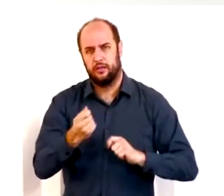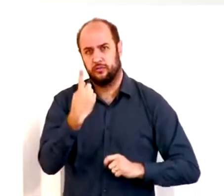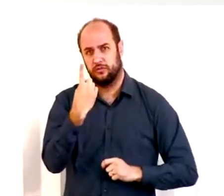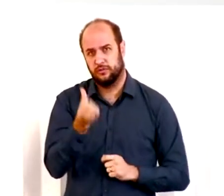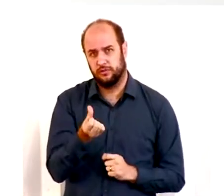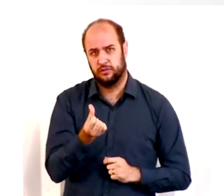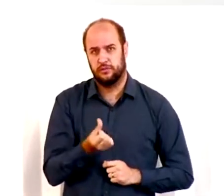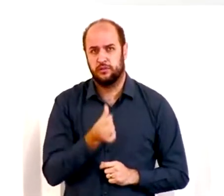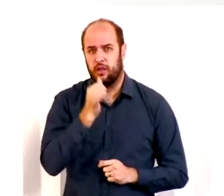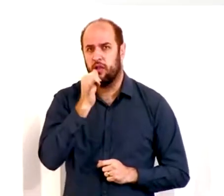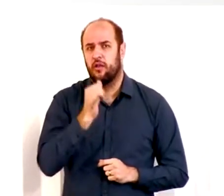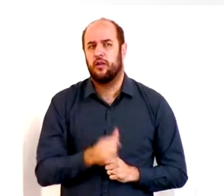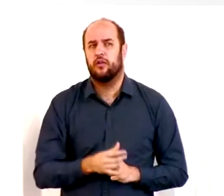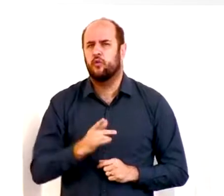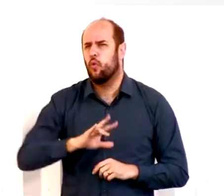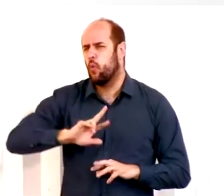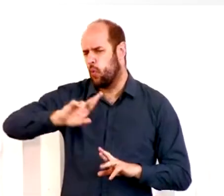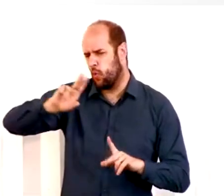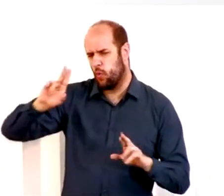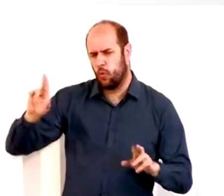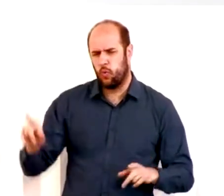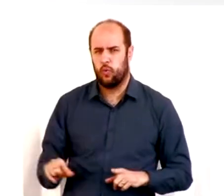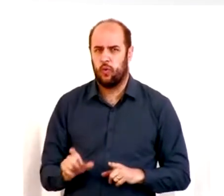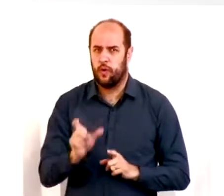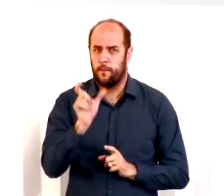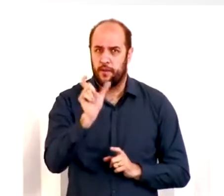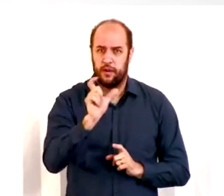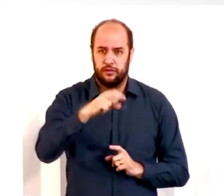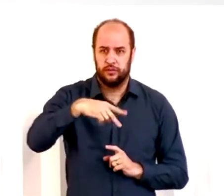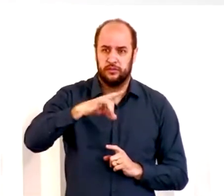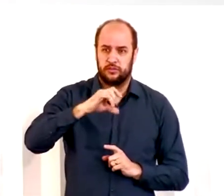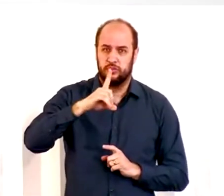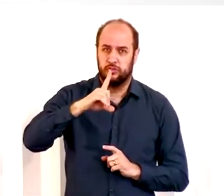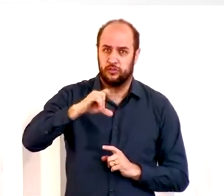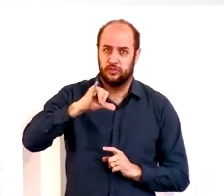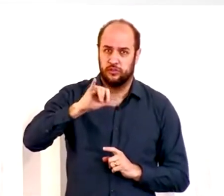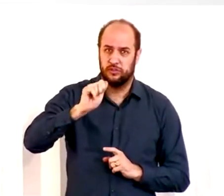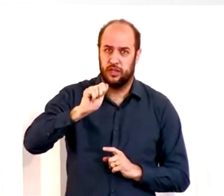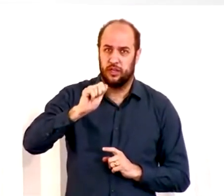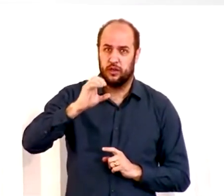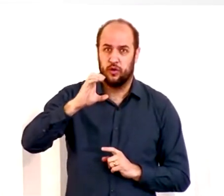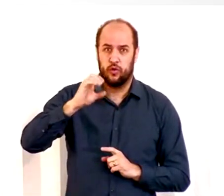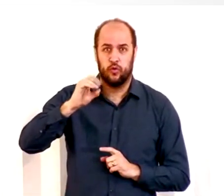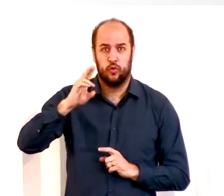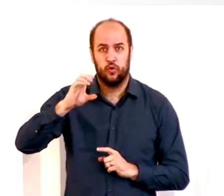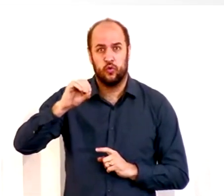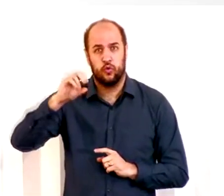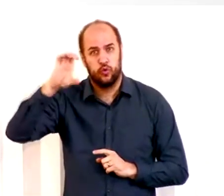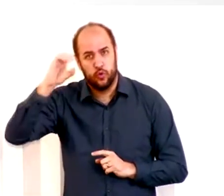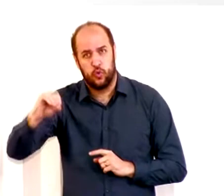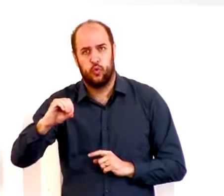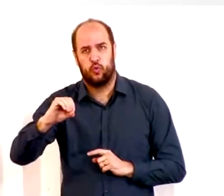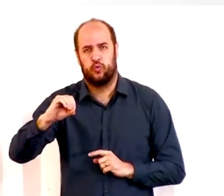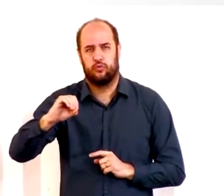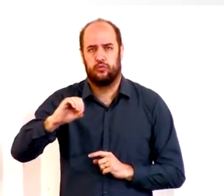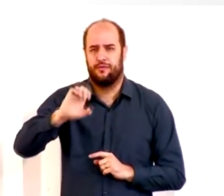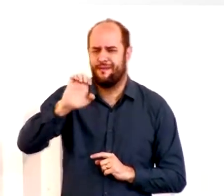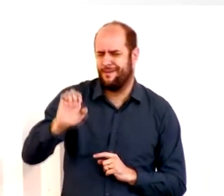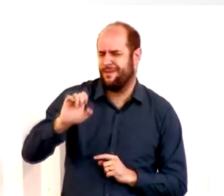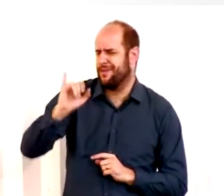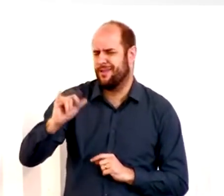16, todos os outros, só existe esse termo, diácono. Diacono, não existe diaconé ou